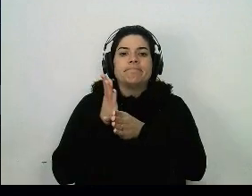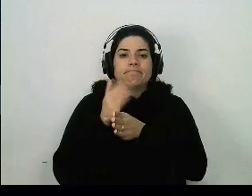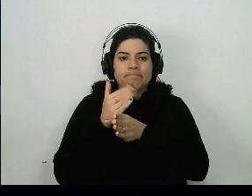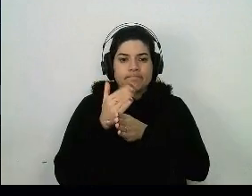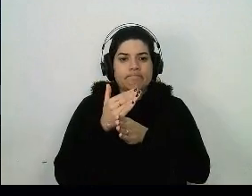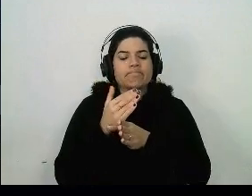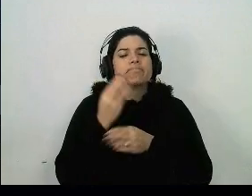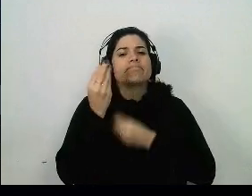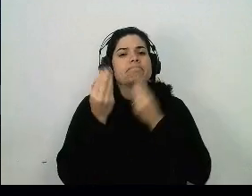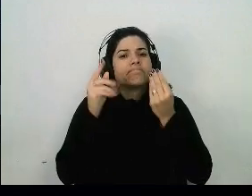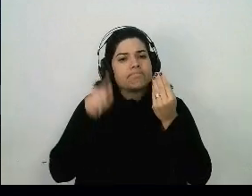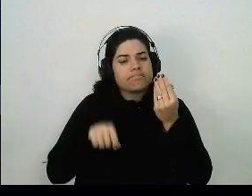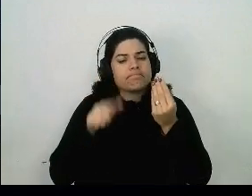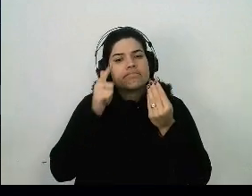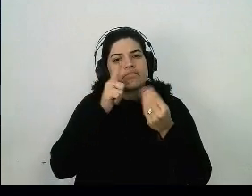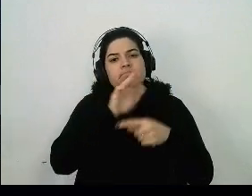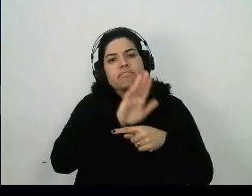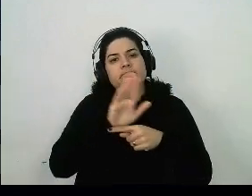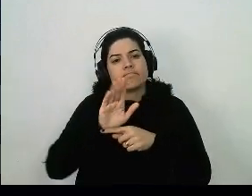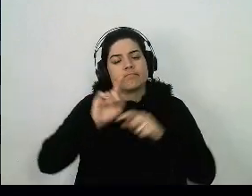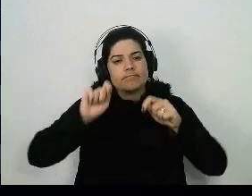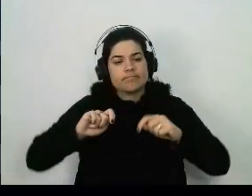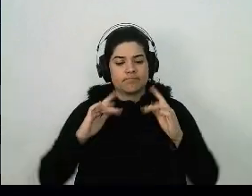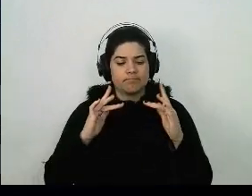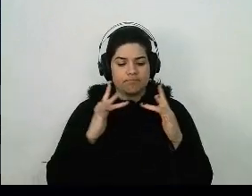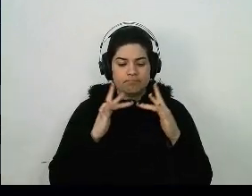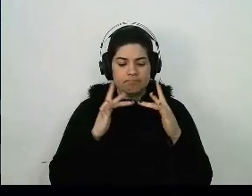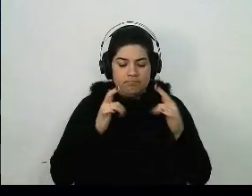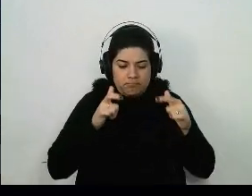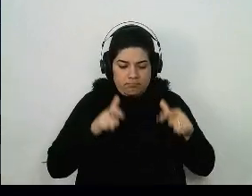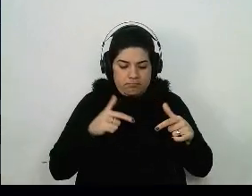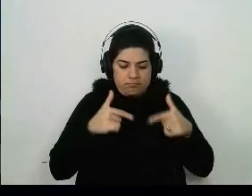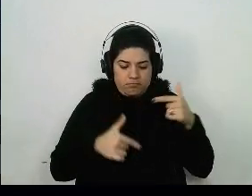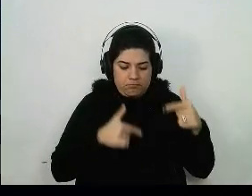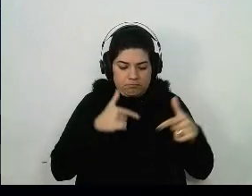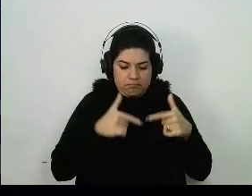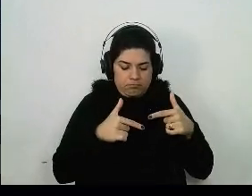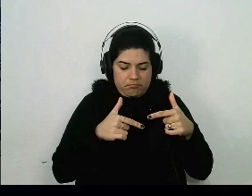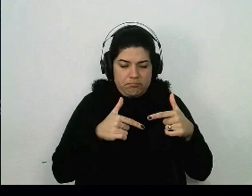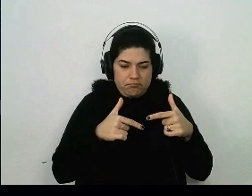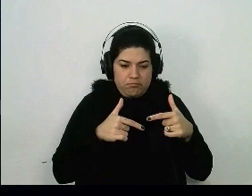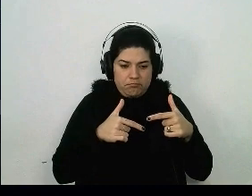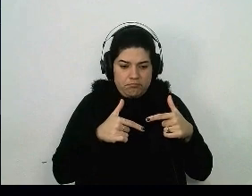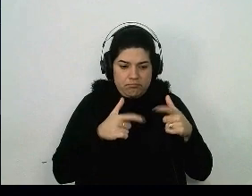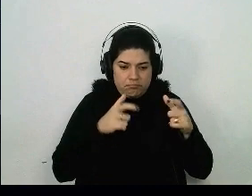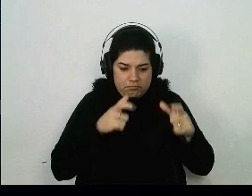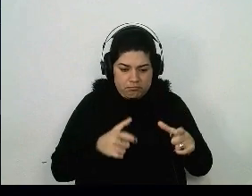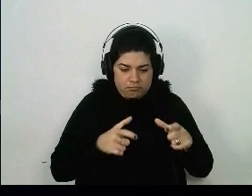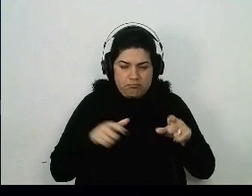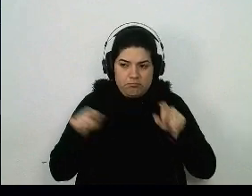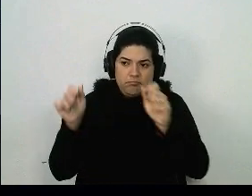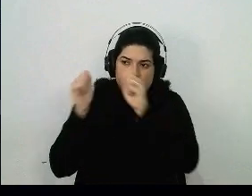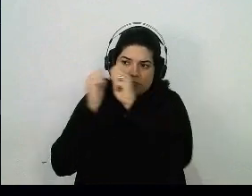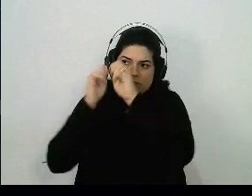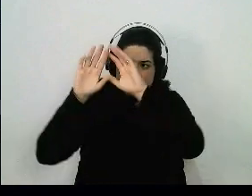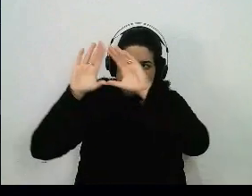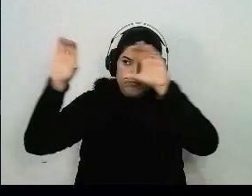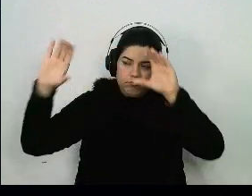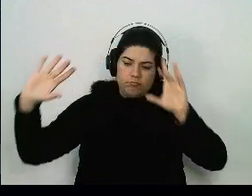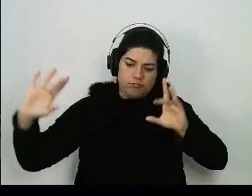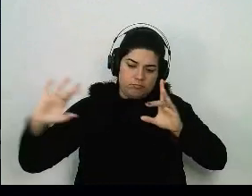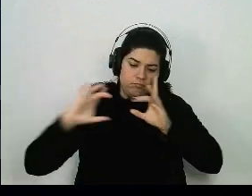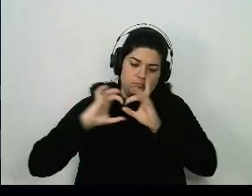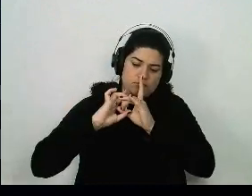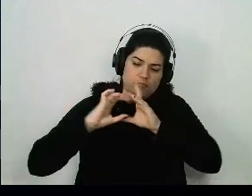que eu consigo conectar meu ambiente local com o ambiente de nuvem e eles vão se conversar e nossas aplicações